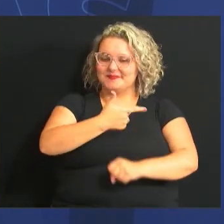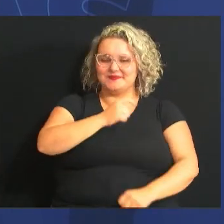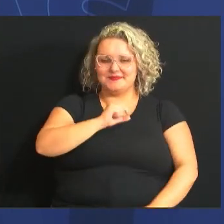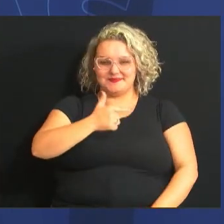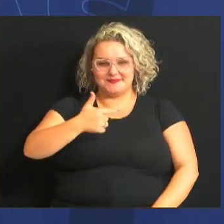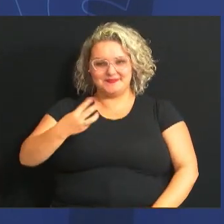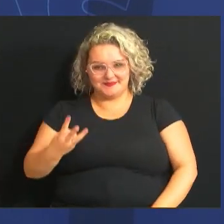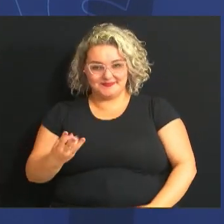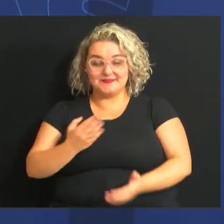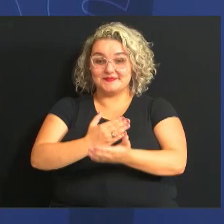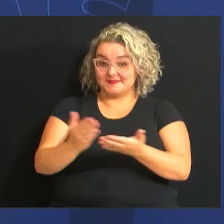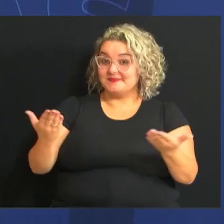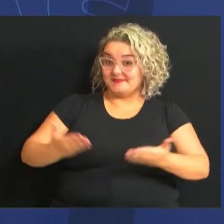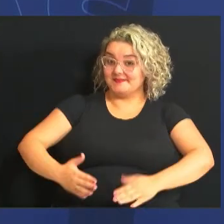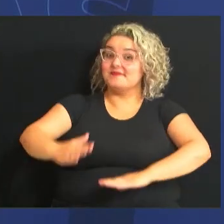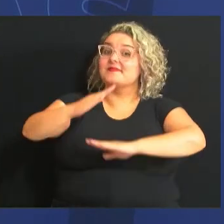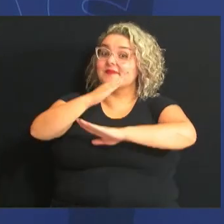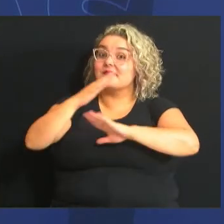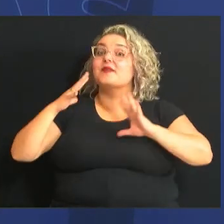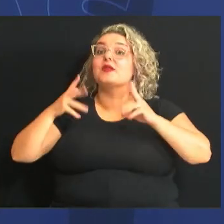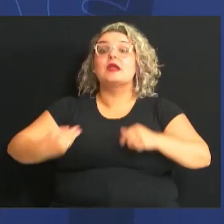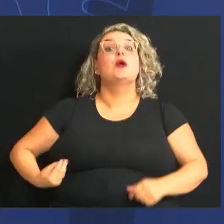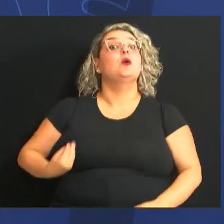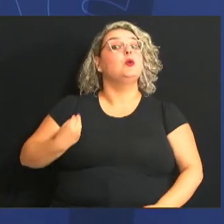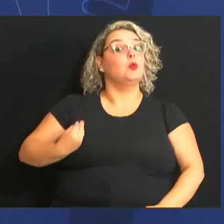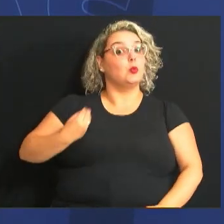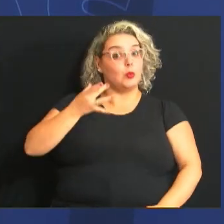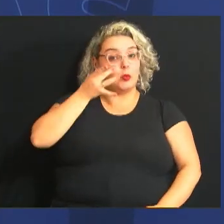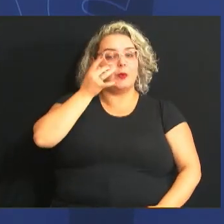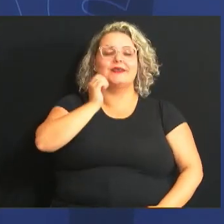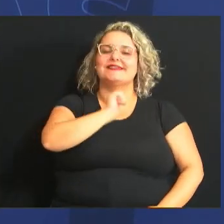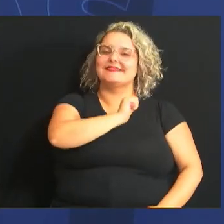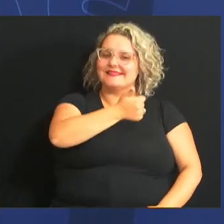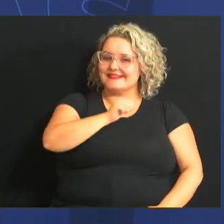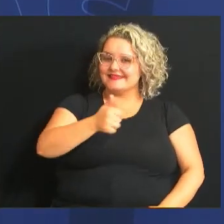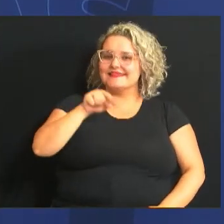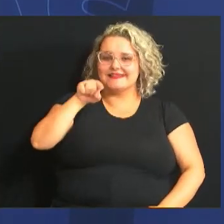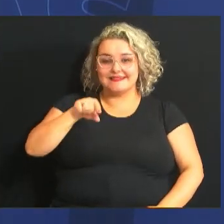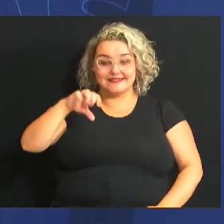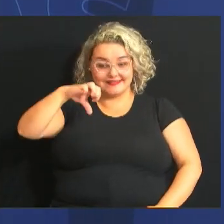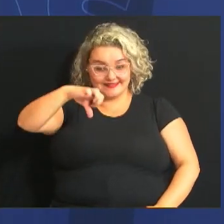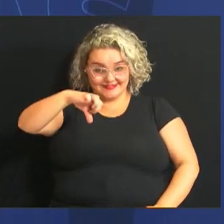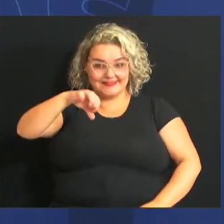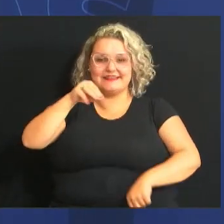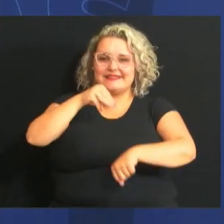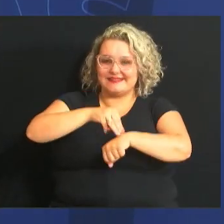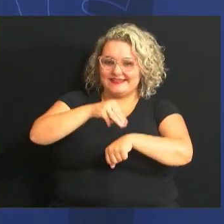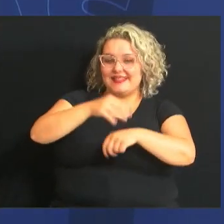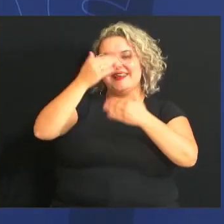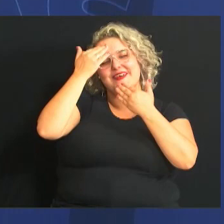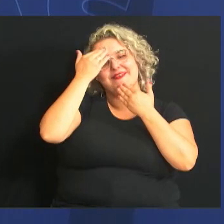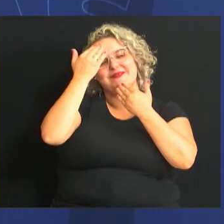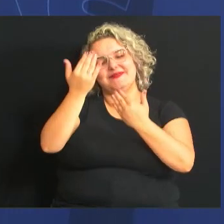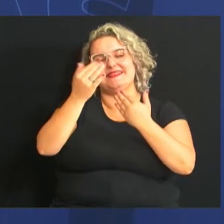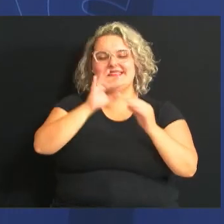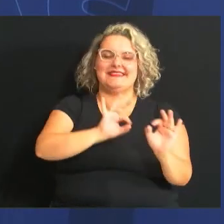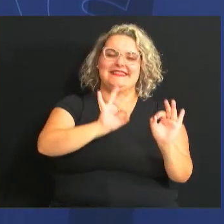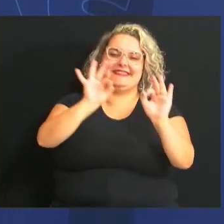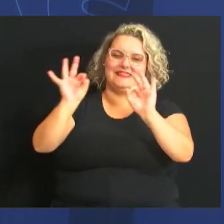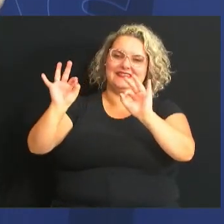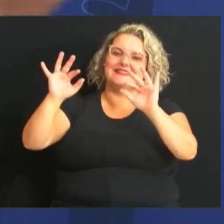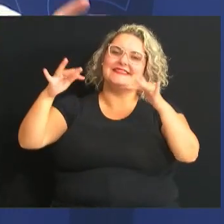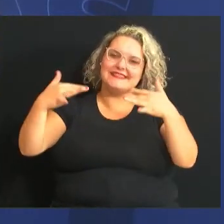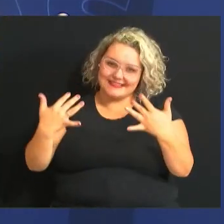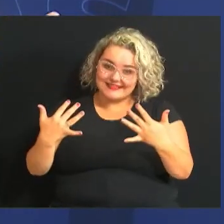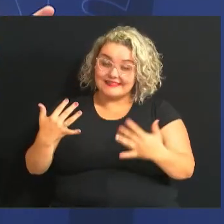Câmara Total ao vivo, 11 horas mais 9 minutos. Muito obrigado pela sua companhia, pela sua